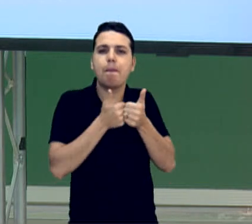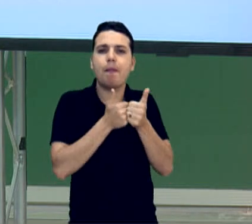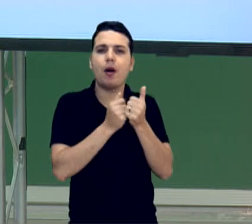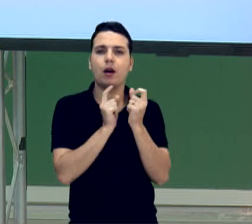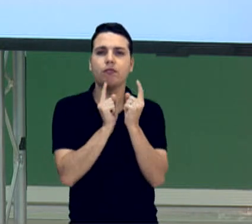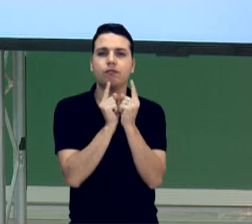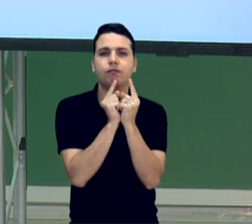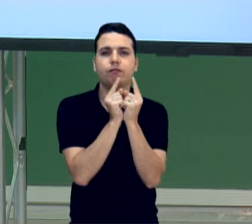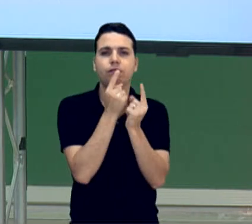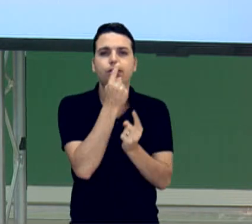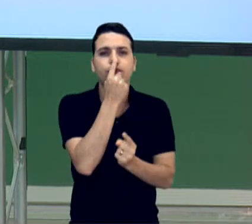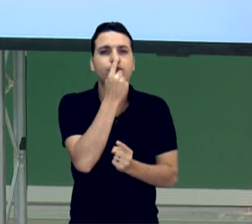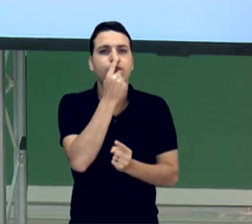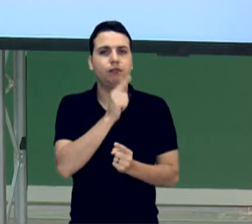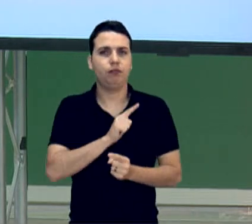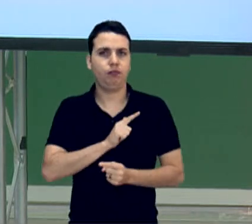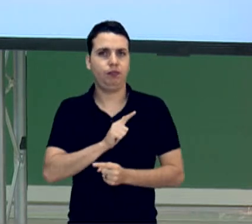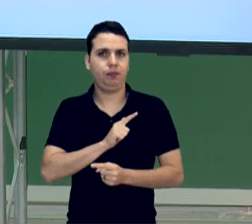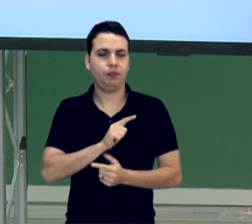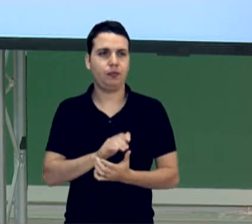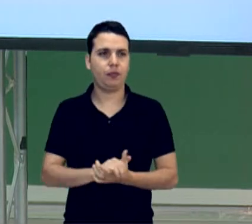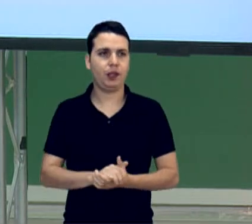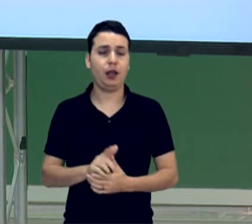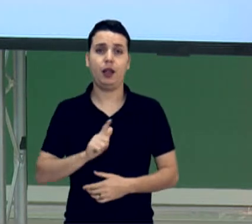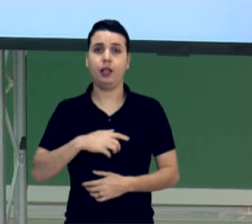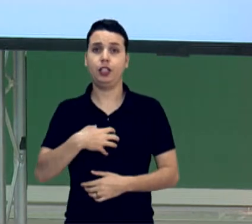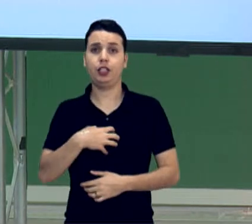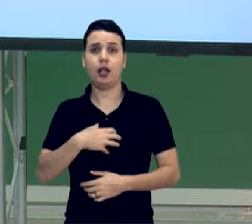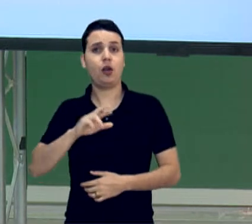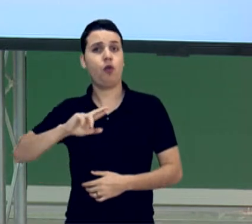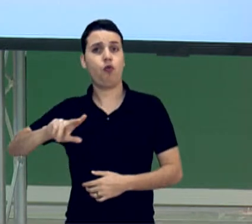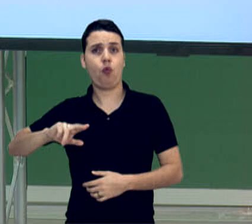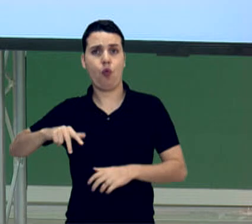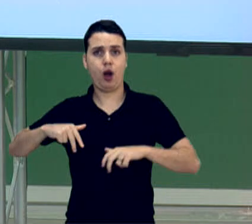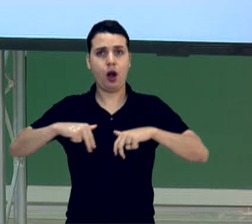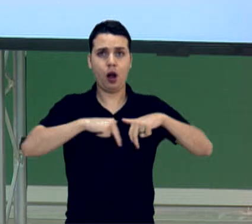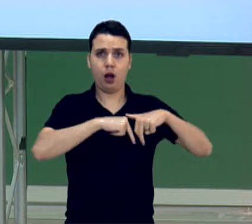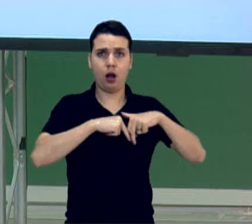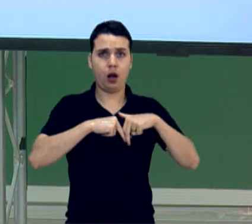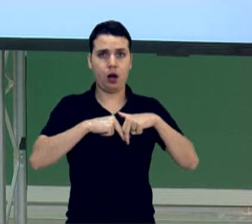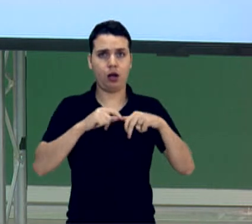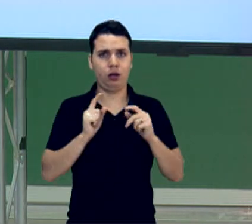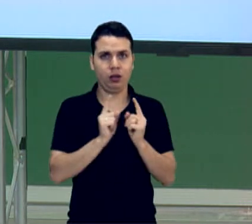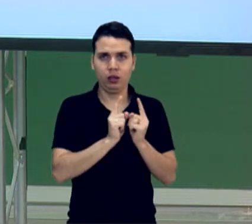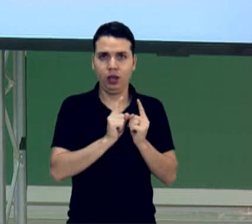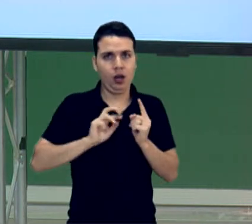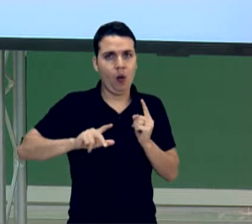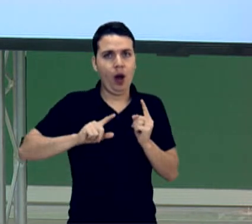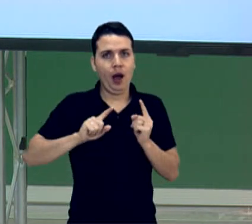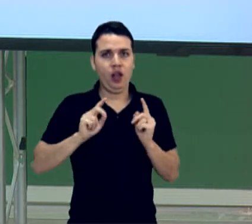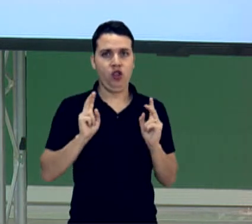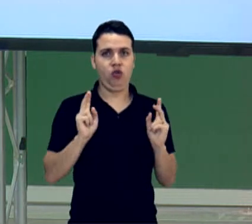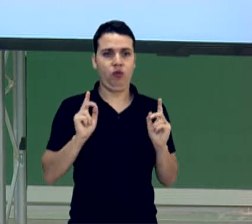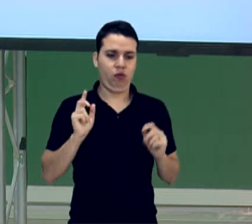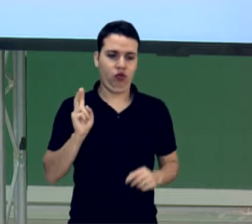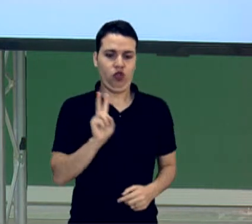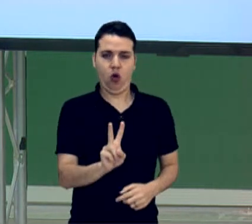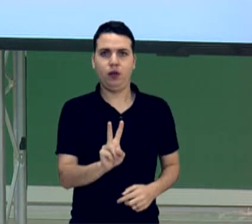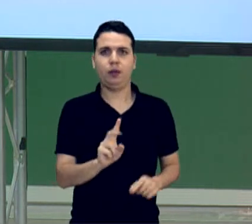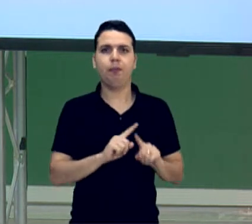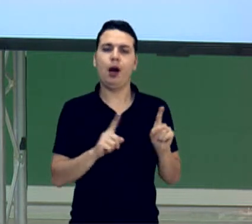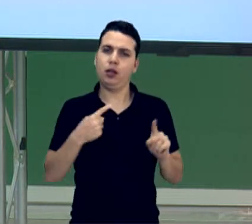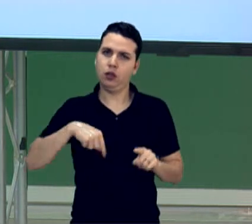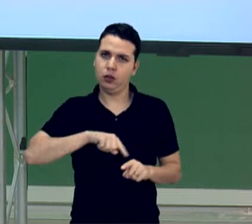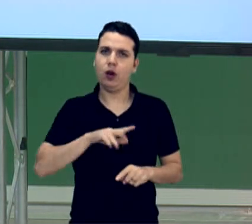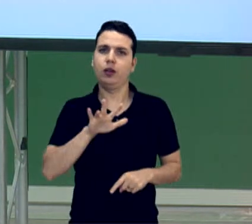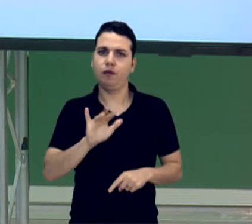né? Tem um estilo que às vezes não é de casais, mas nós vamos abordar então essa questão dos casais